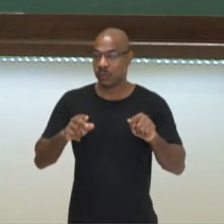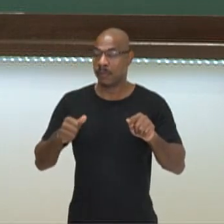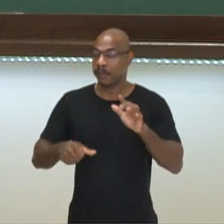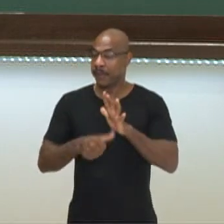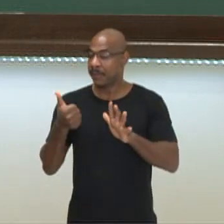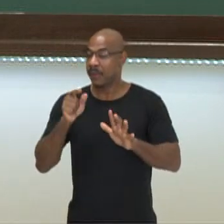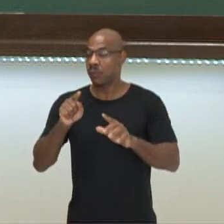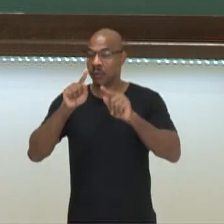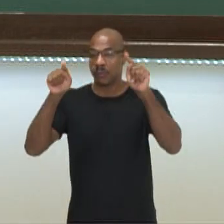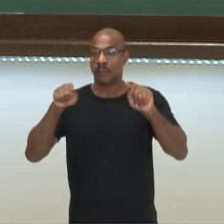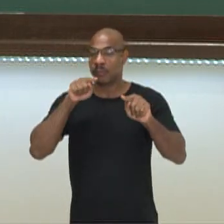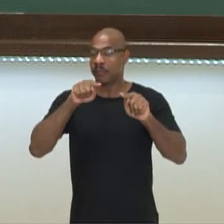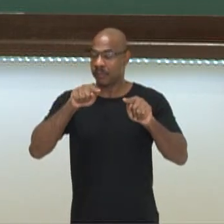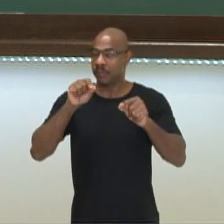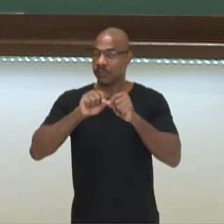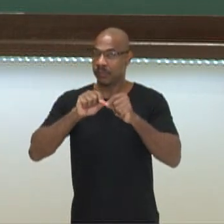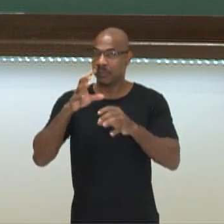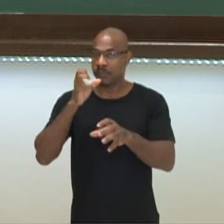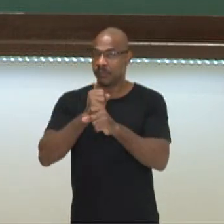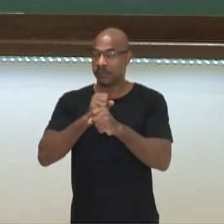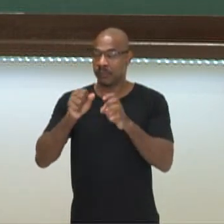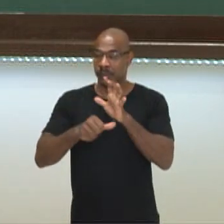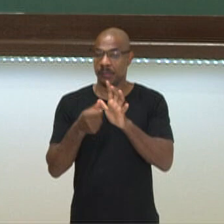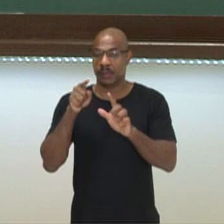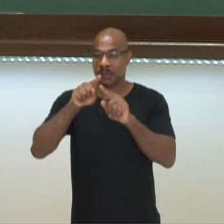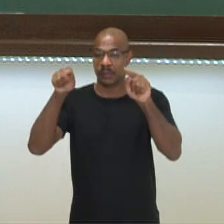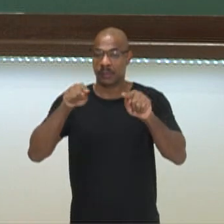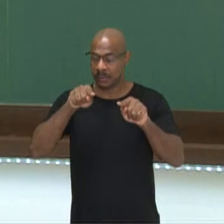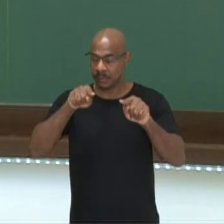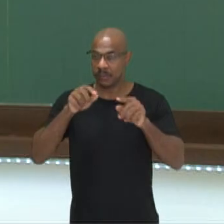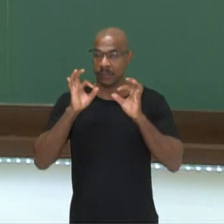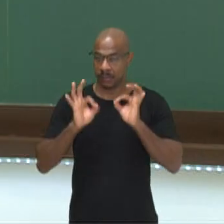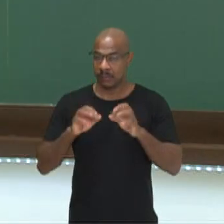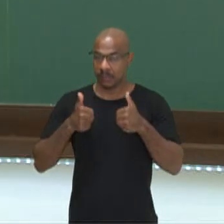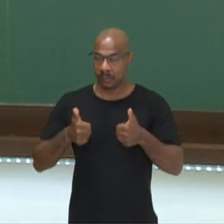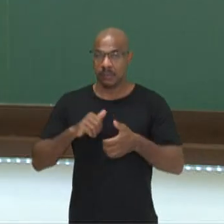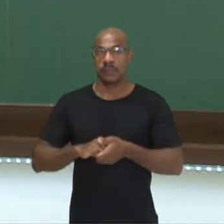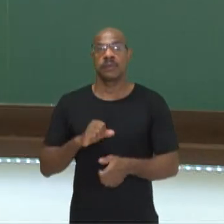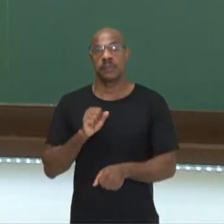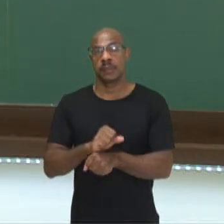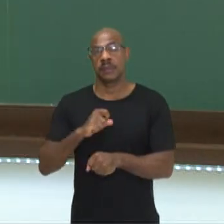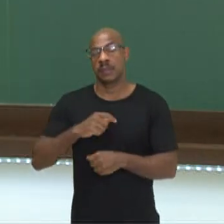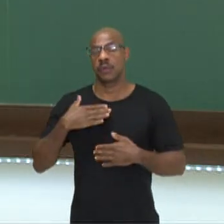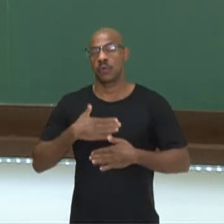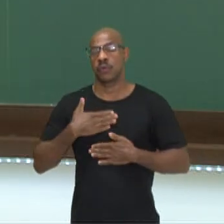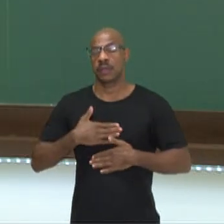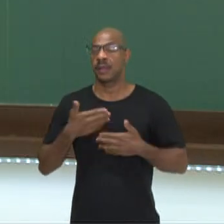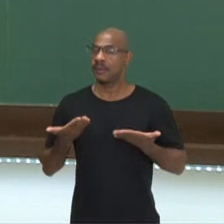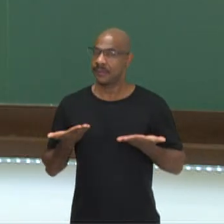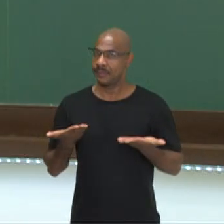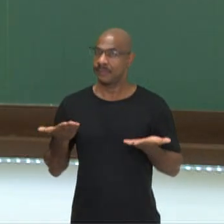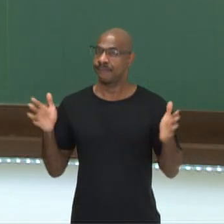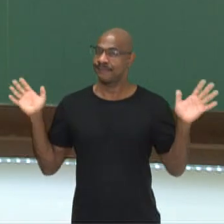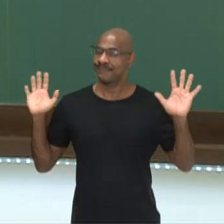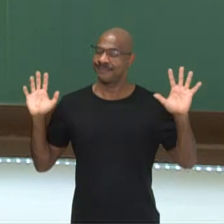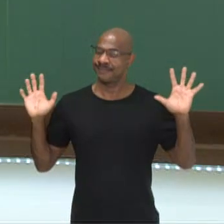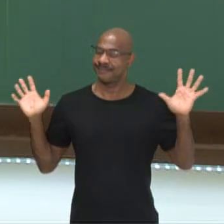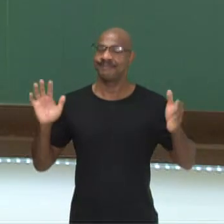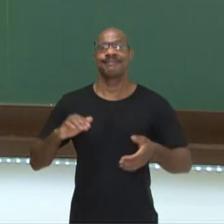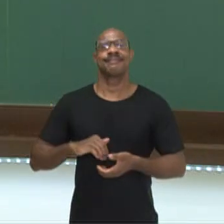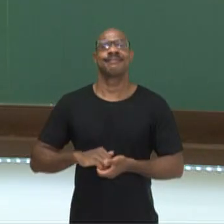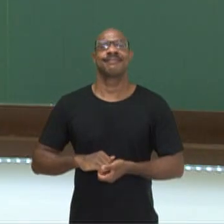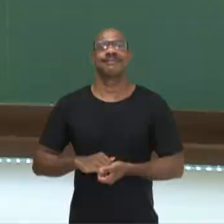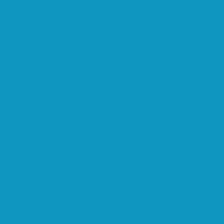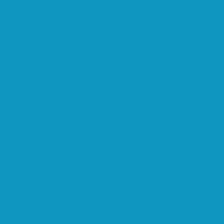primeiro o que está dentro deste parênteses, certo? Espero que tenham gostado e um até breve!